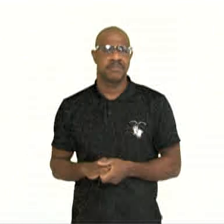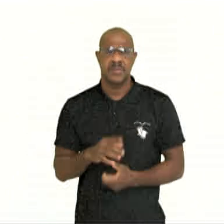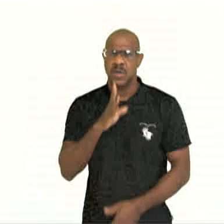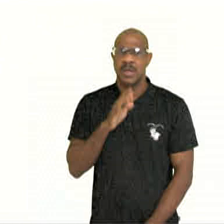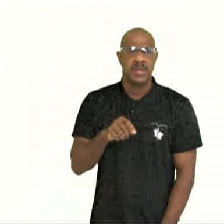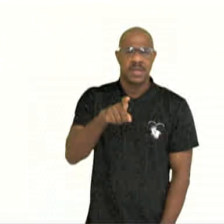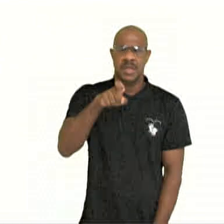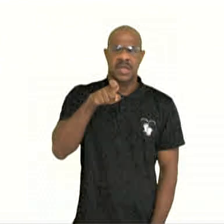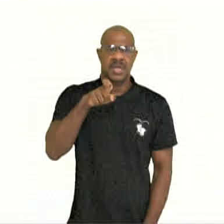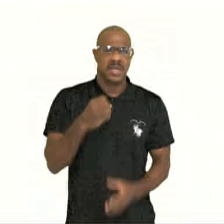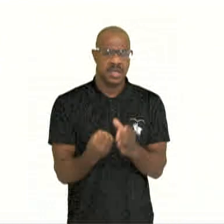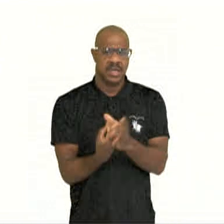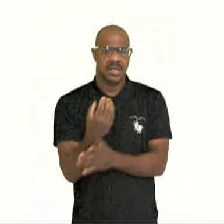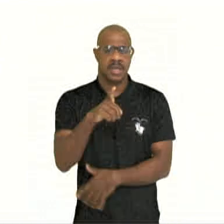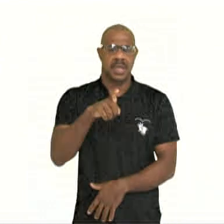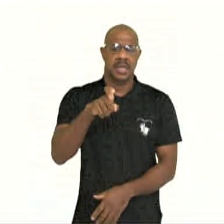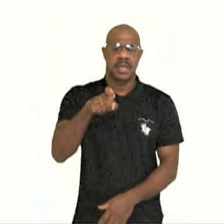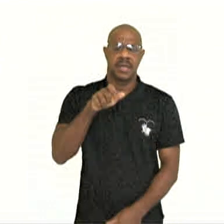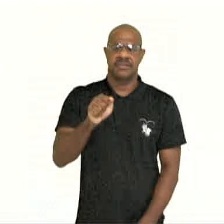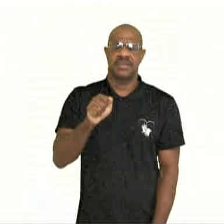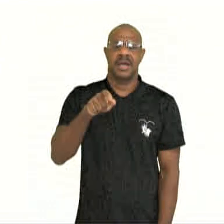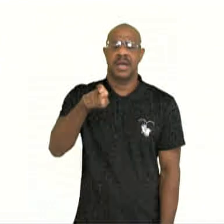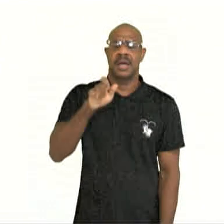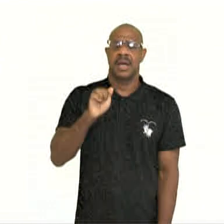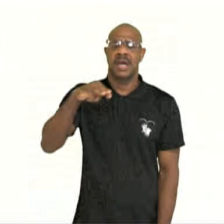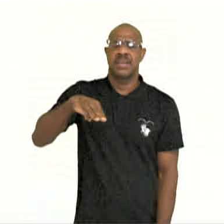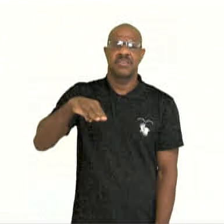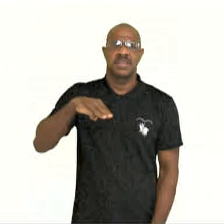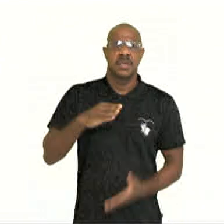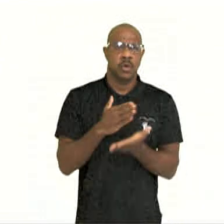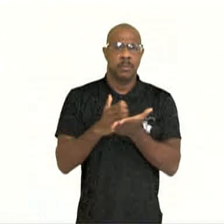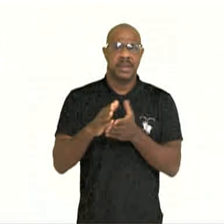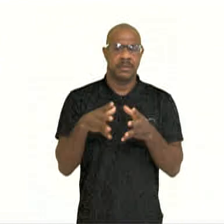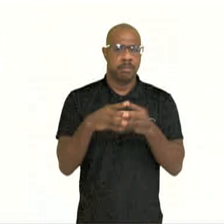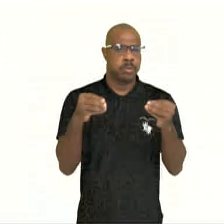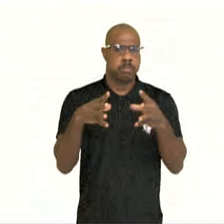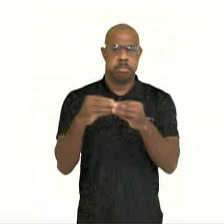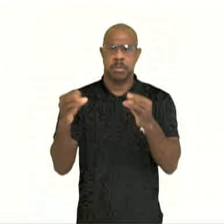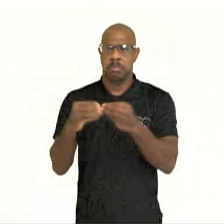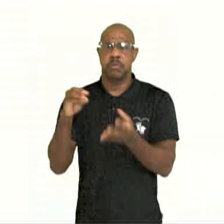extinção? Vamos entender essa questão analisando a reportagem?